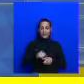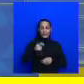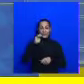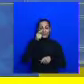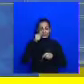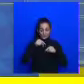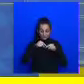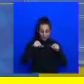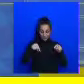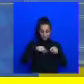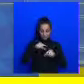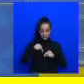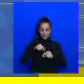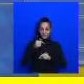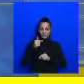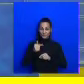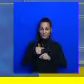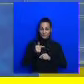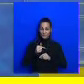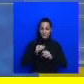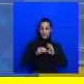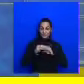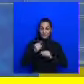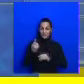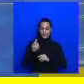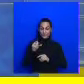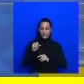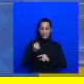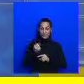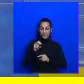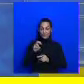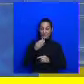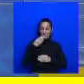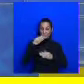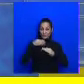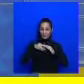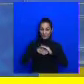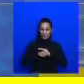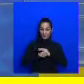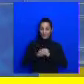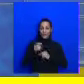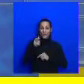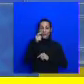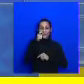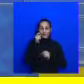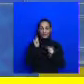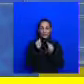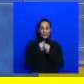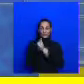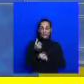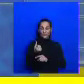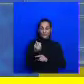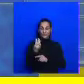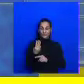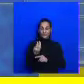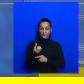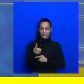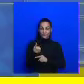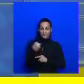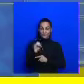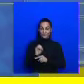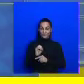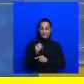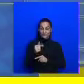de conferir as 7 dezenas sorteadas no concurso 1985 da Timemania. Confira comigo: 63,